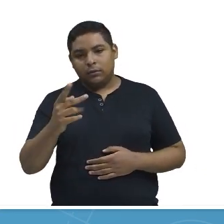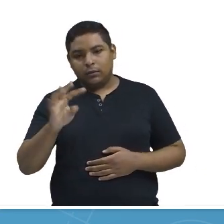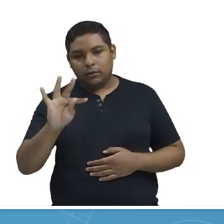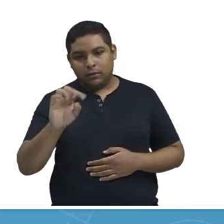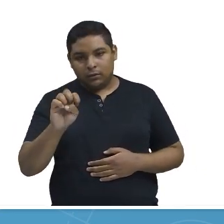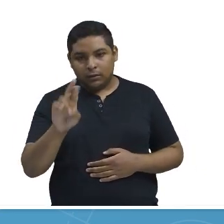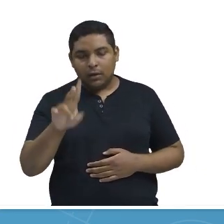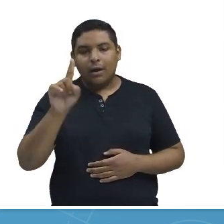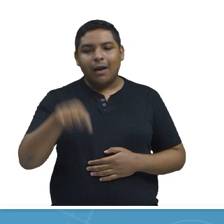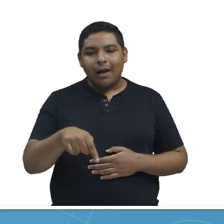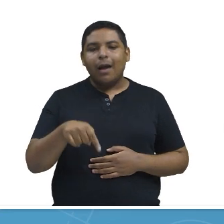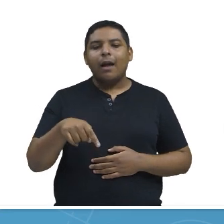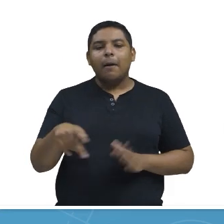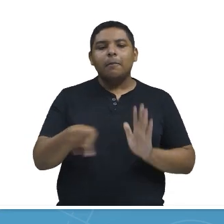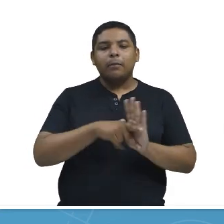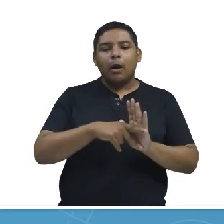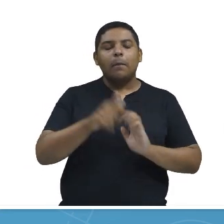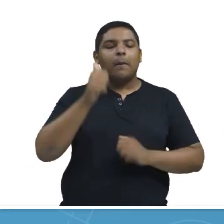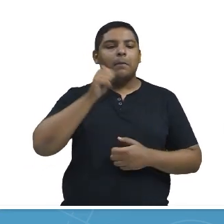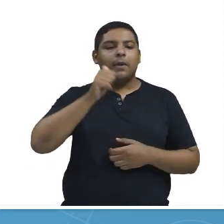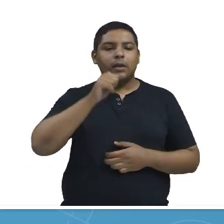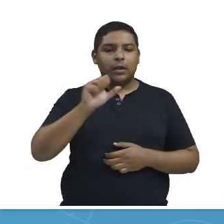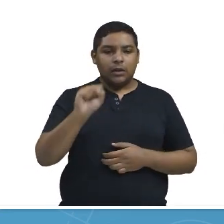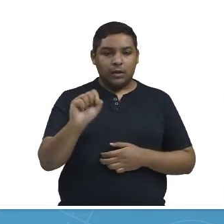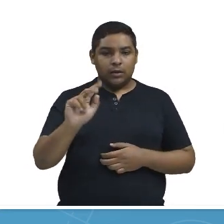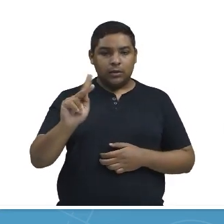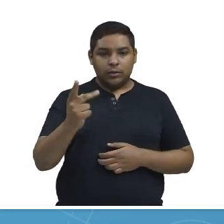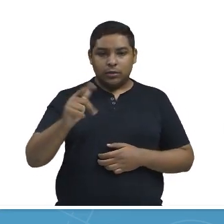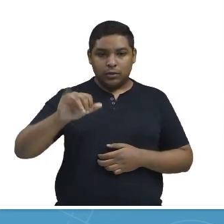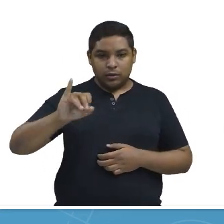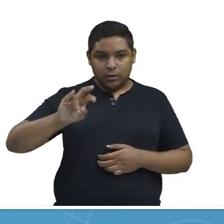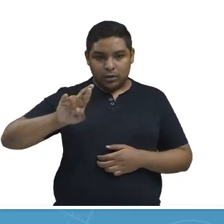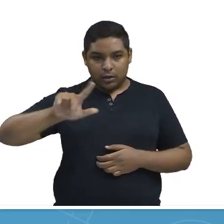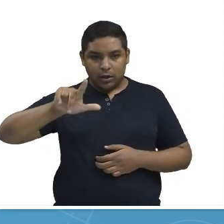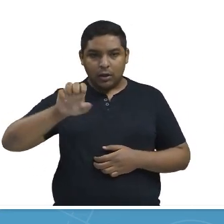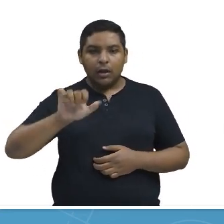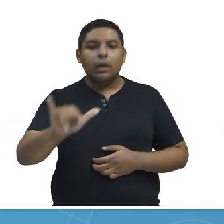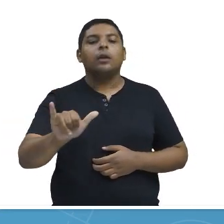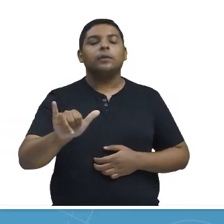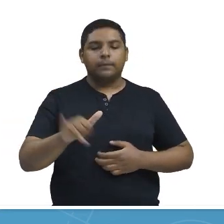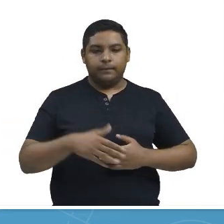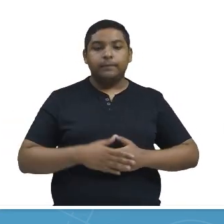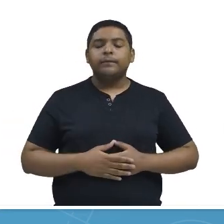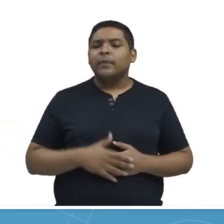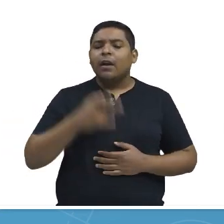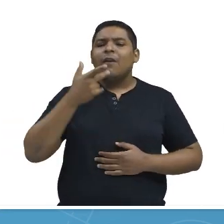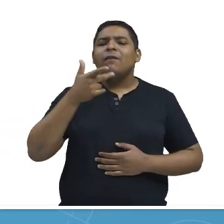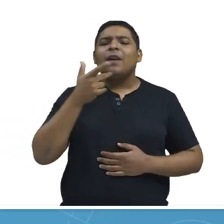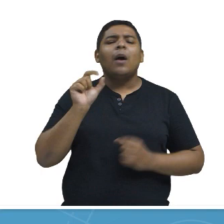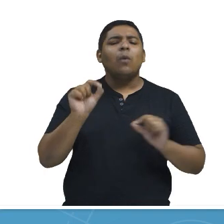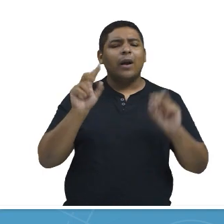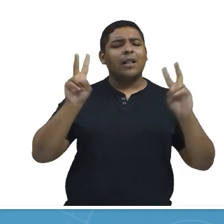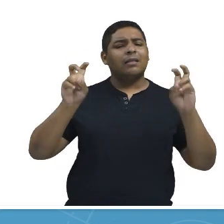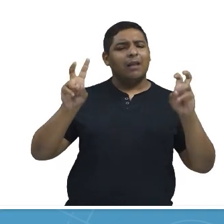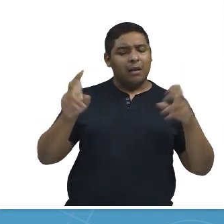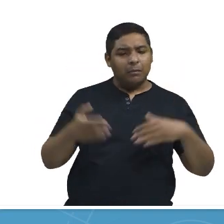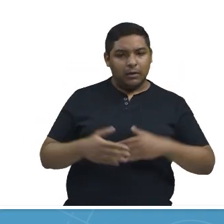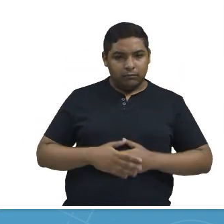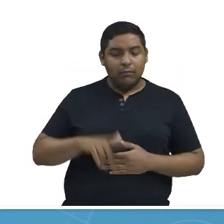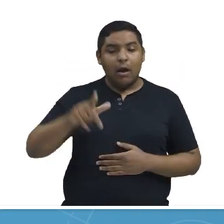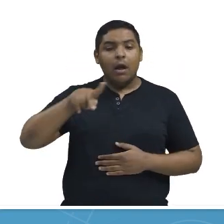whose está se referindo a essa daughter, que é a filha. E ele está falando sobre o que exatamente que ela possui. Ela possui